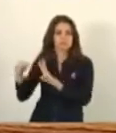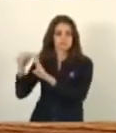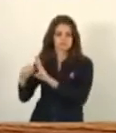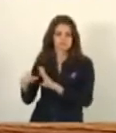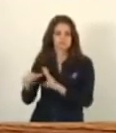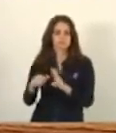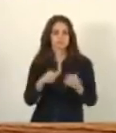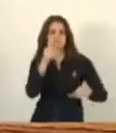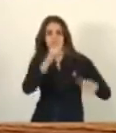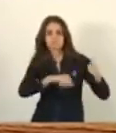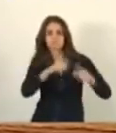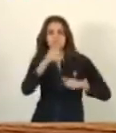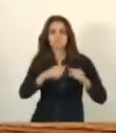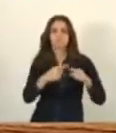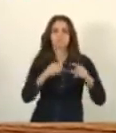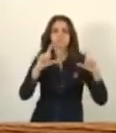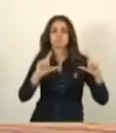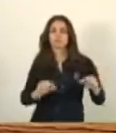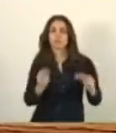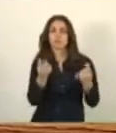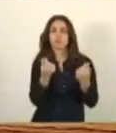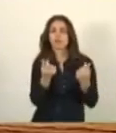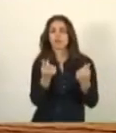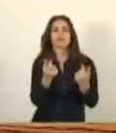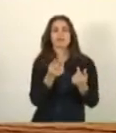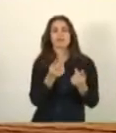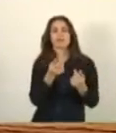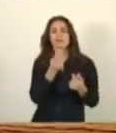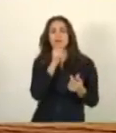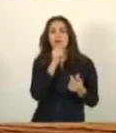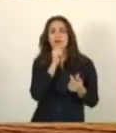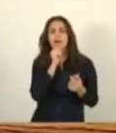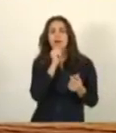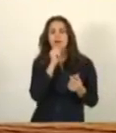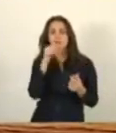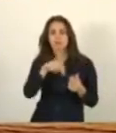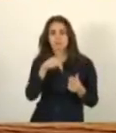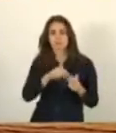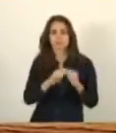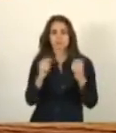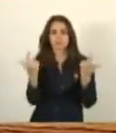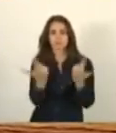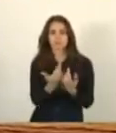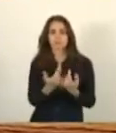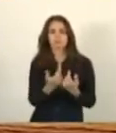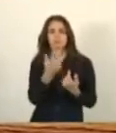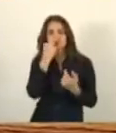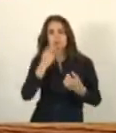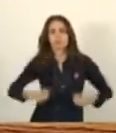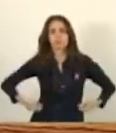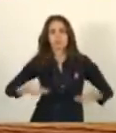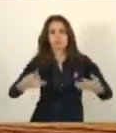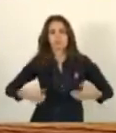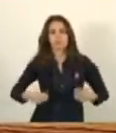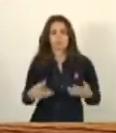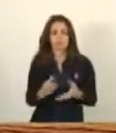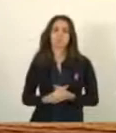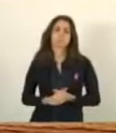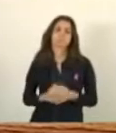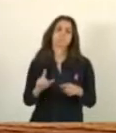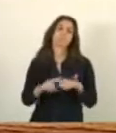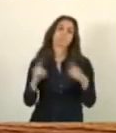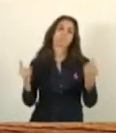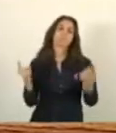assim reduzir o desperdício de água na sede do Legislativo Estadual. Nesta